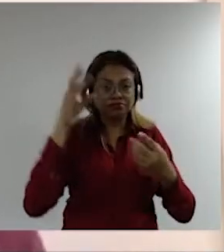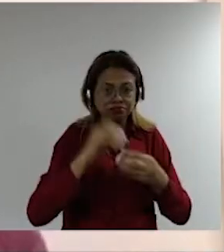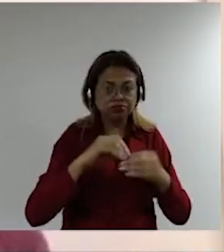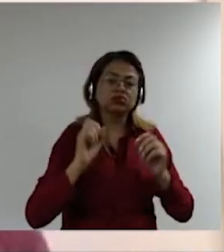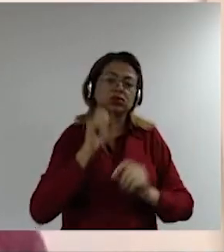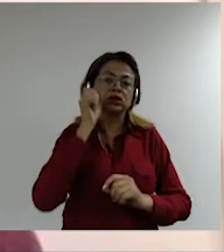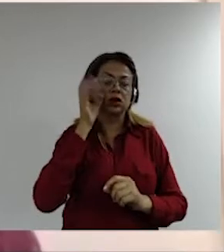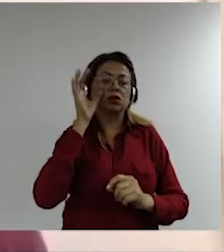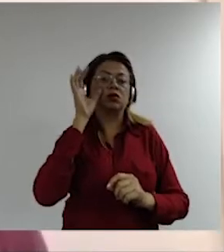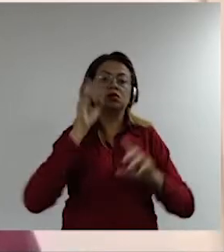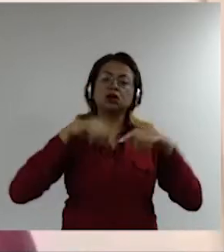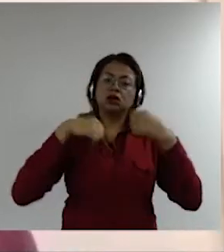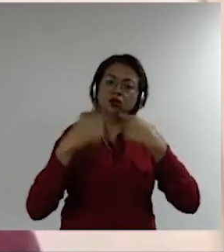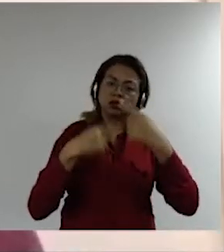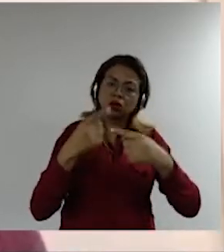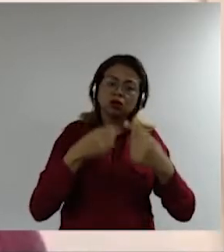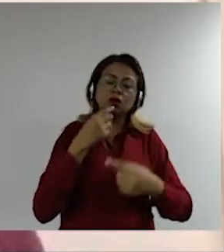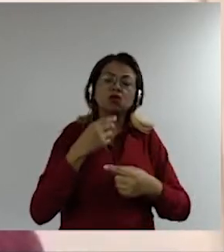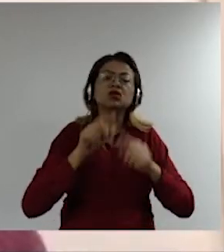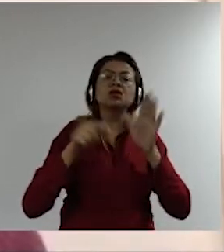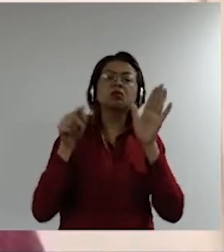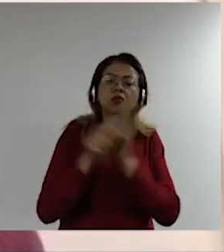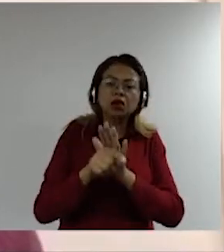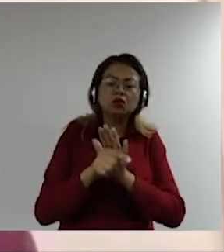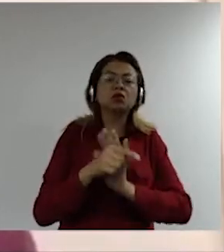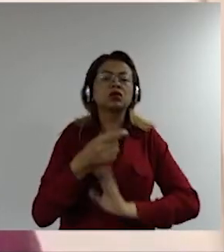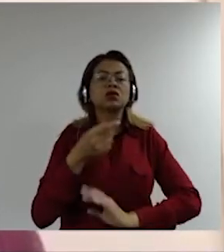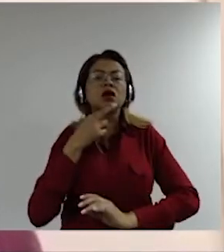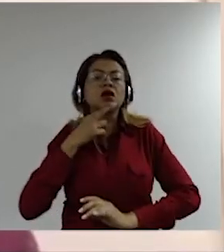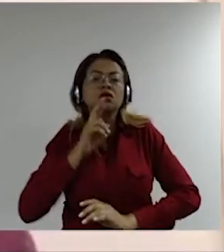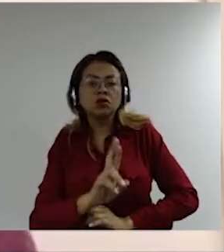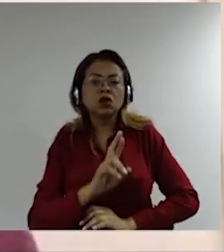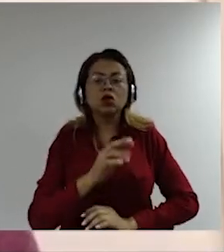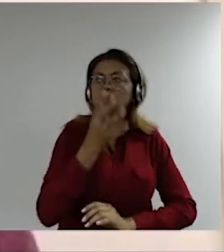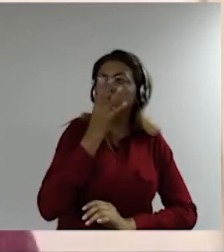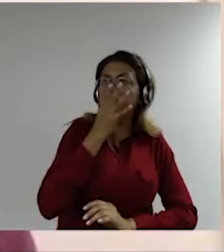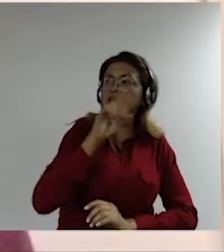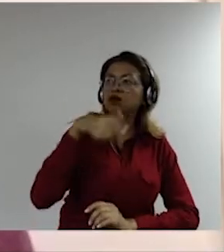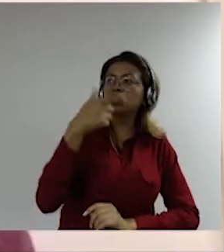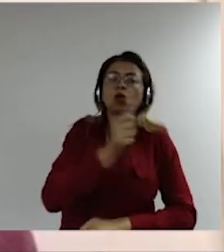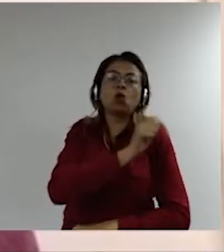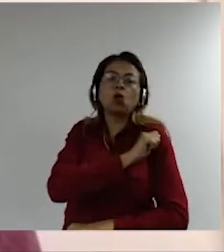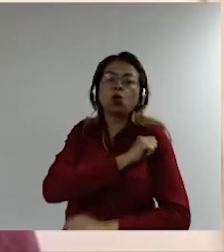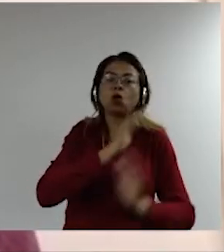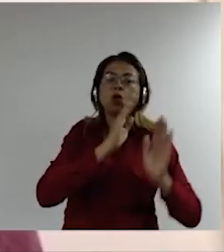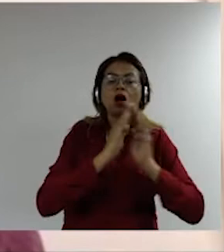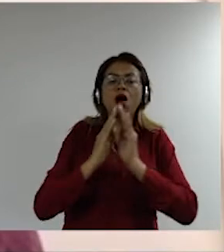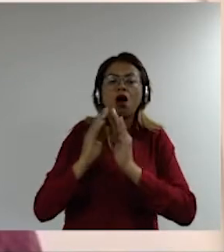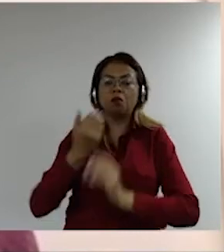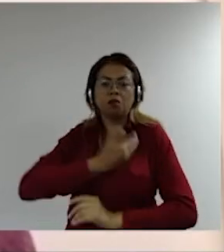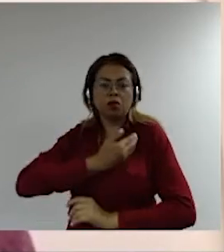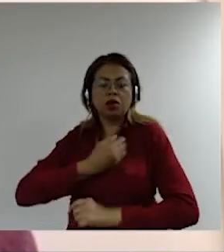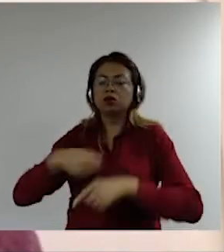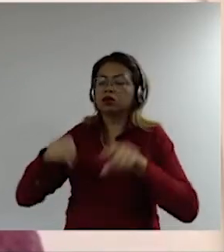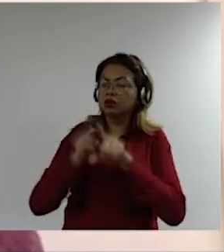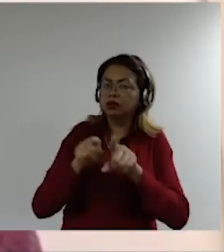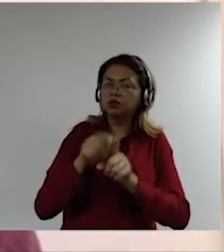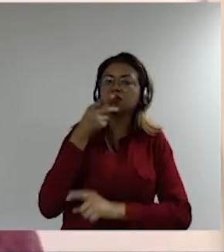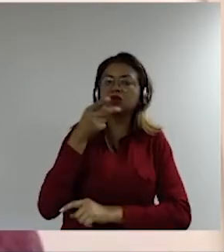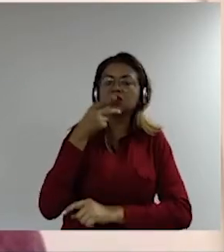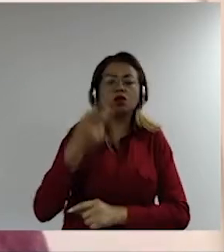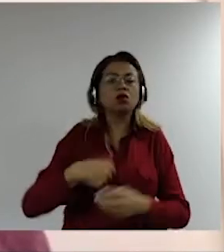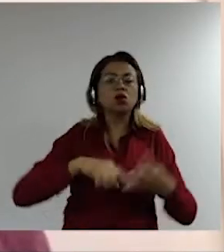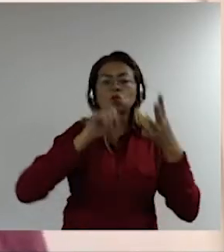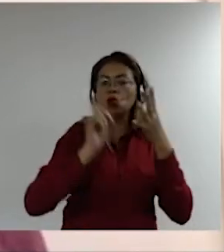fazer perguntas, dar respostas, tentar de novo, observar o que diz o colega. Quarto, a escola usa a